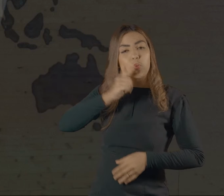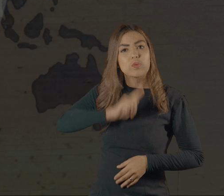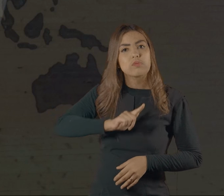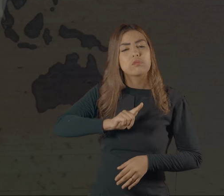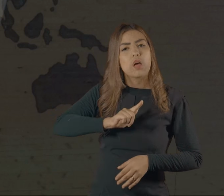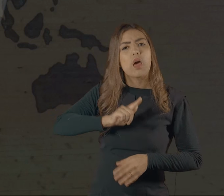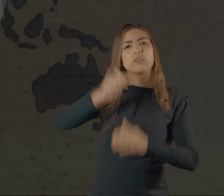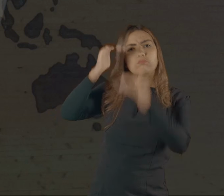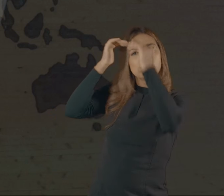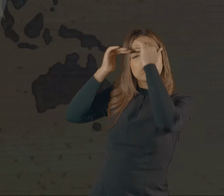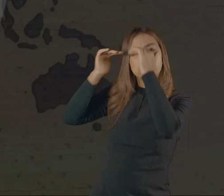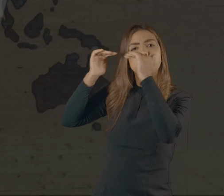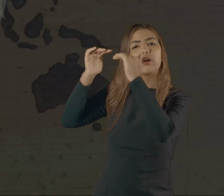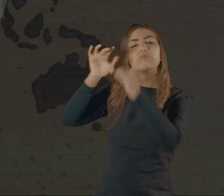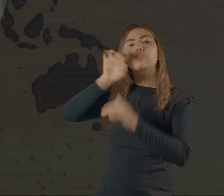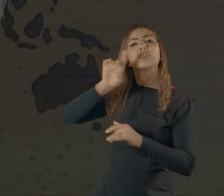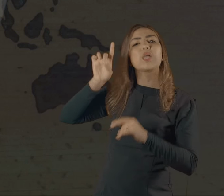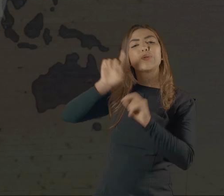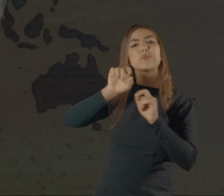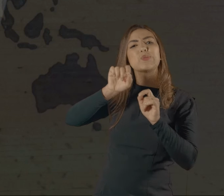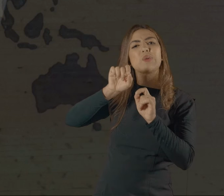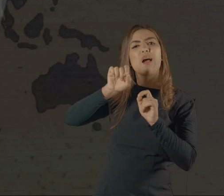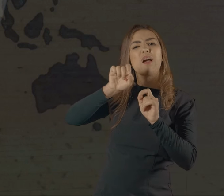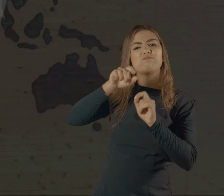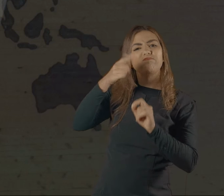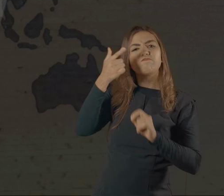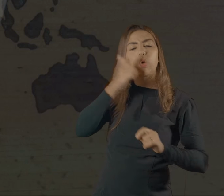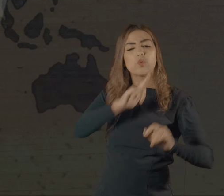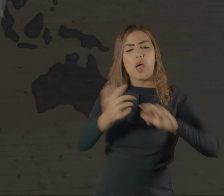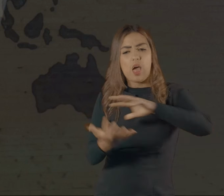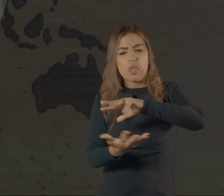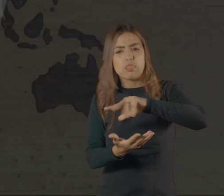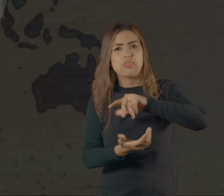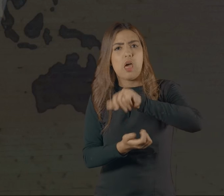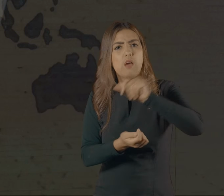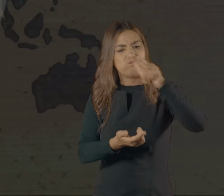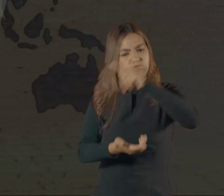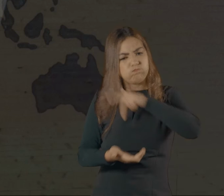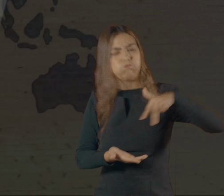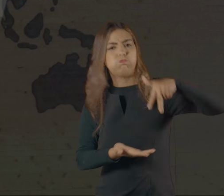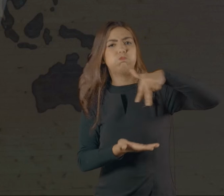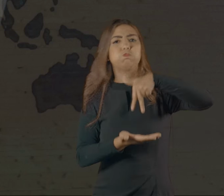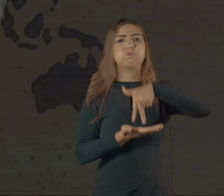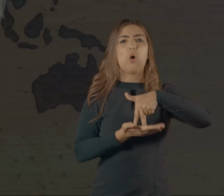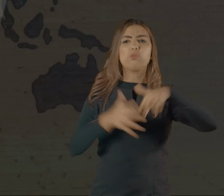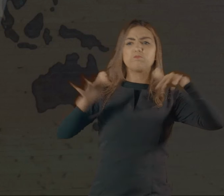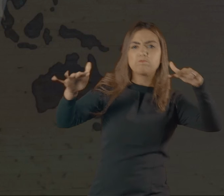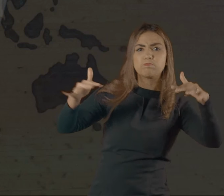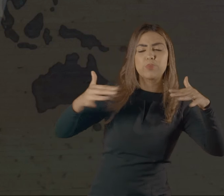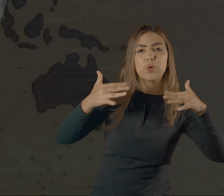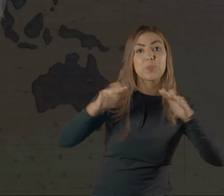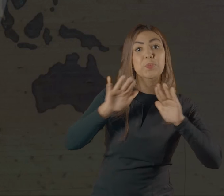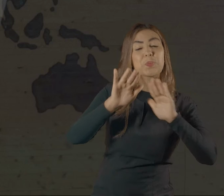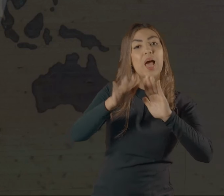exaltará, diga exaltará, sobre todas as nações da terra. Se ouvires a voz do Senhor, diga